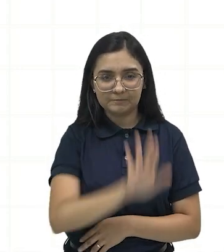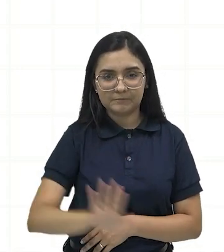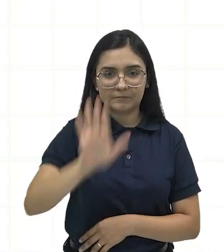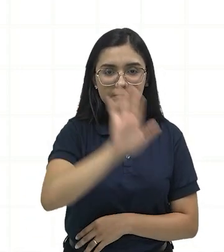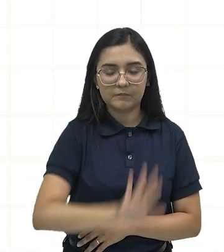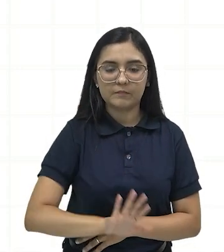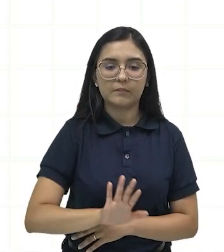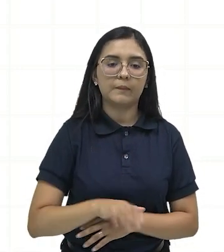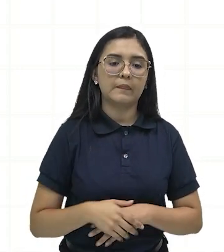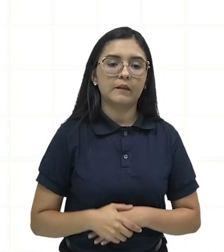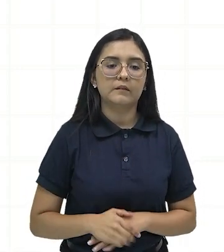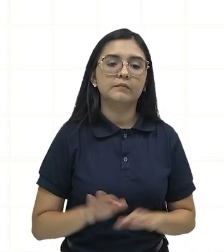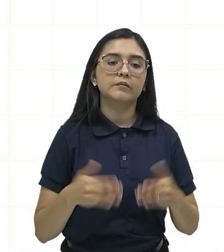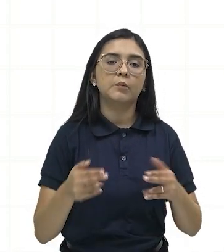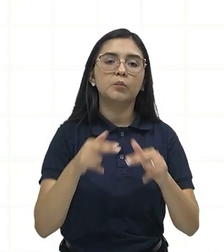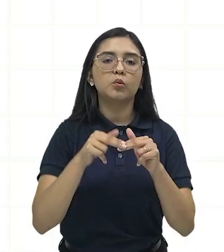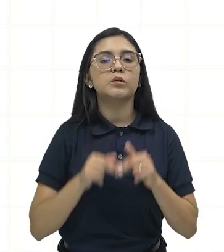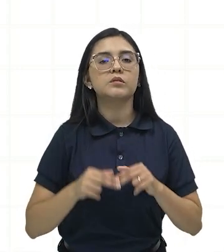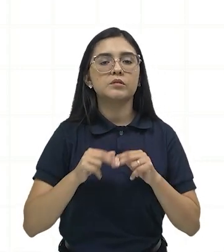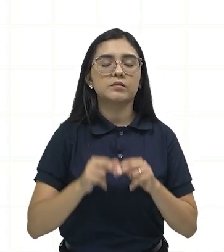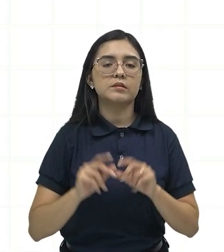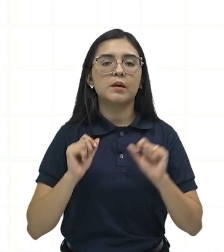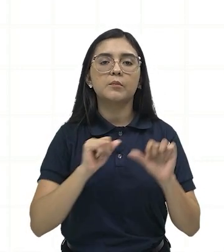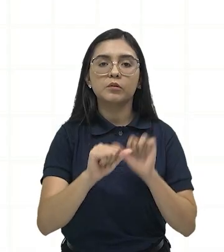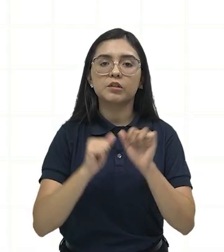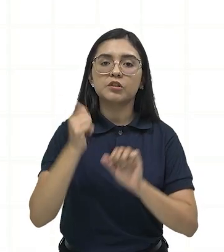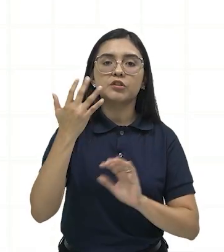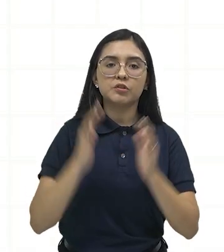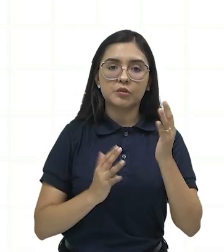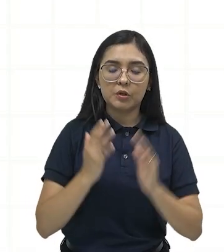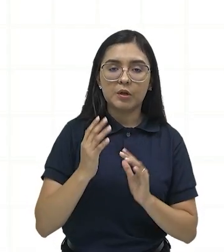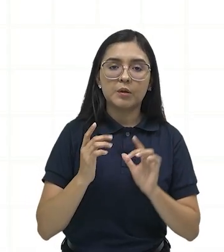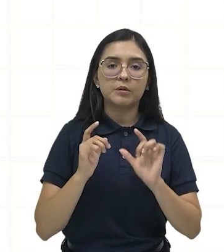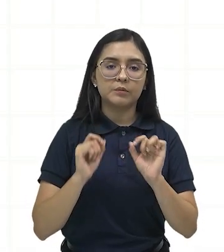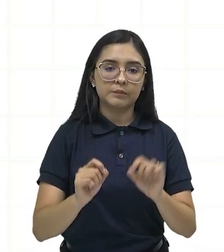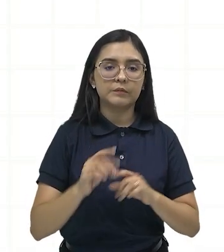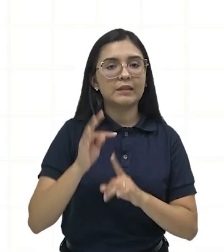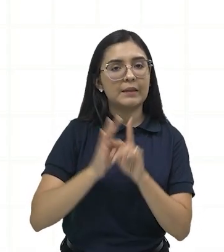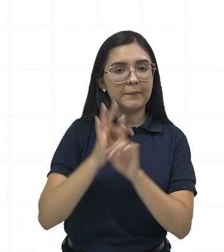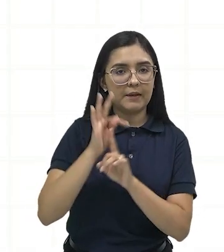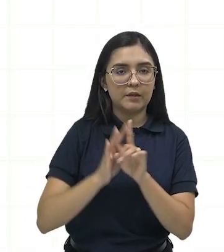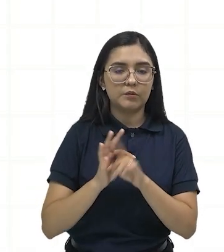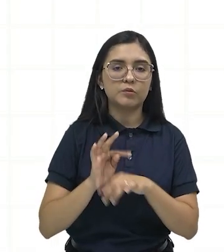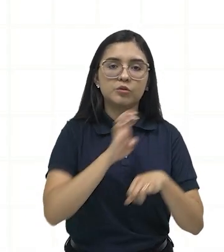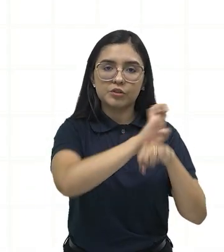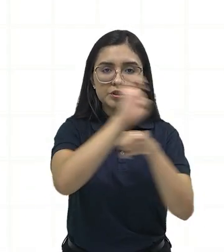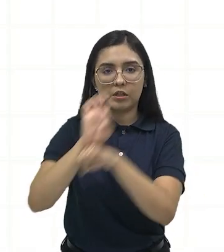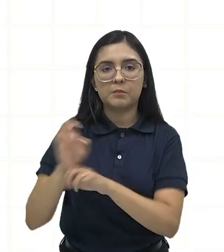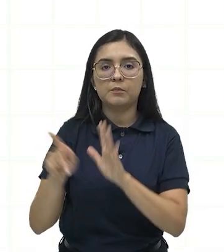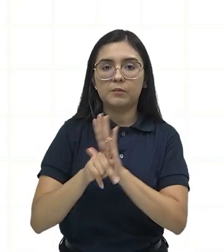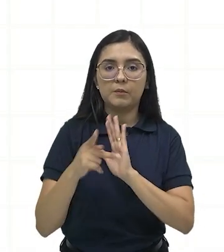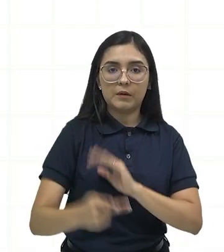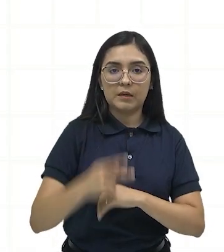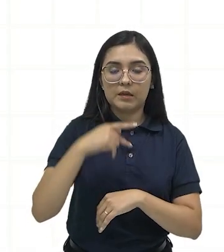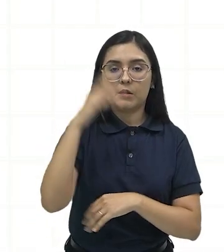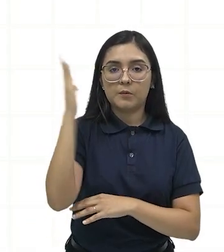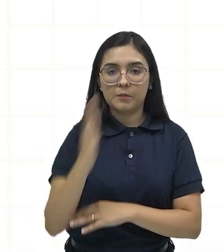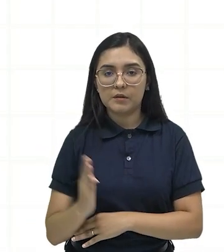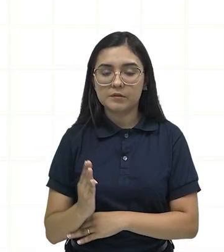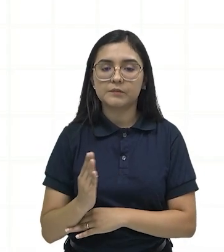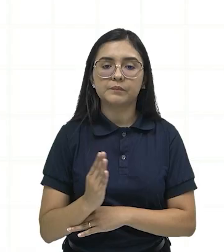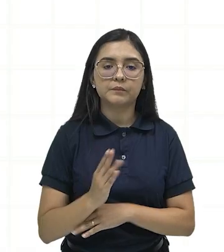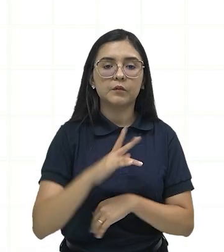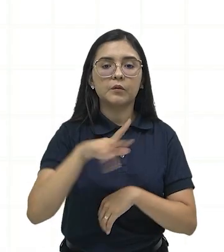essa diferença de temperatura nos estados do nosso país, né? Lembrando que o nosso país ele tem